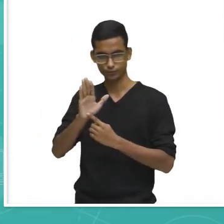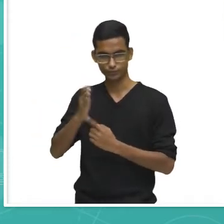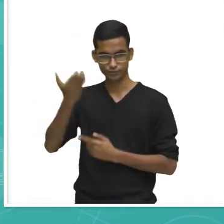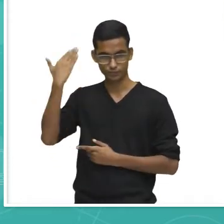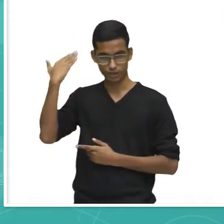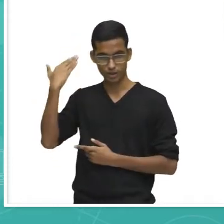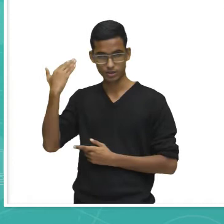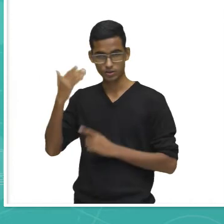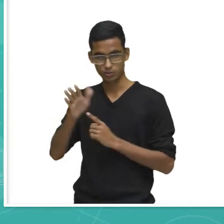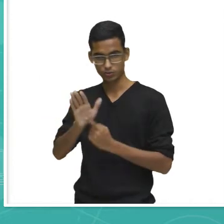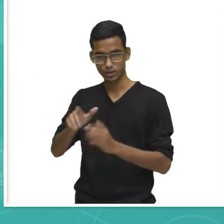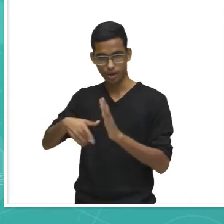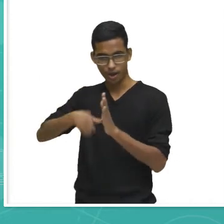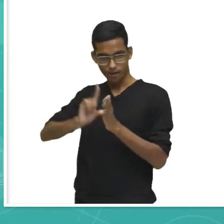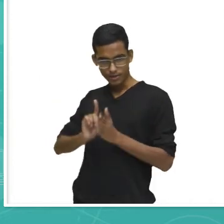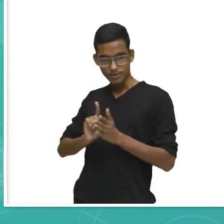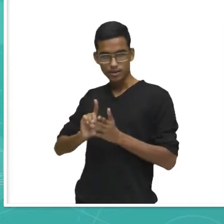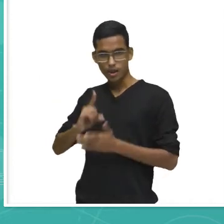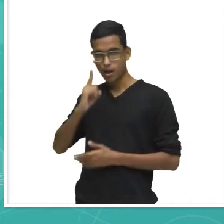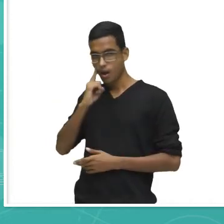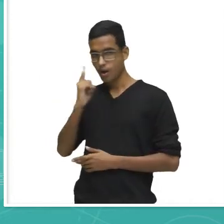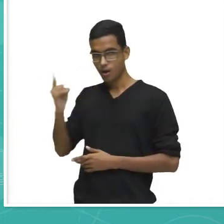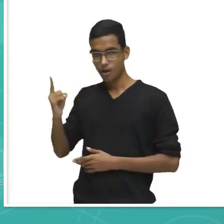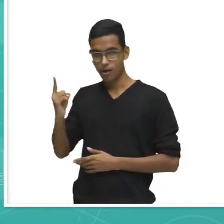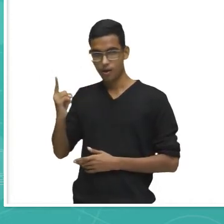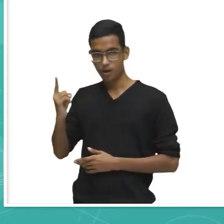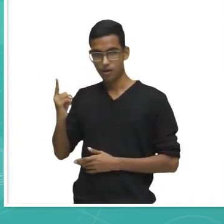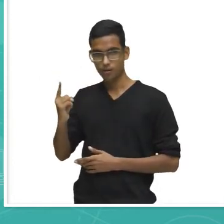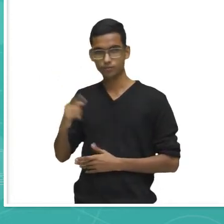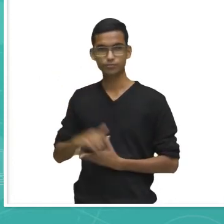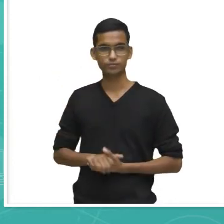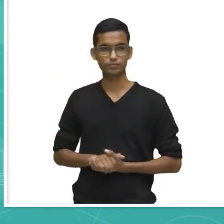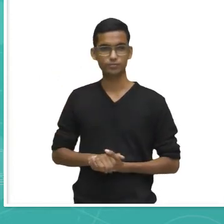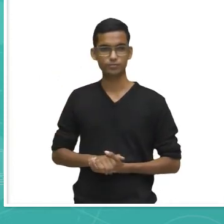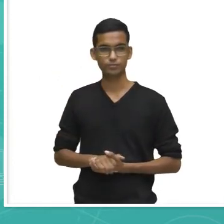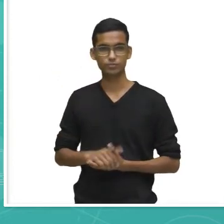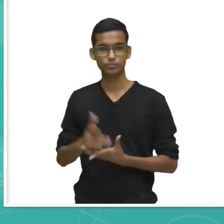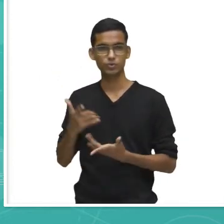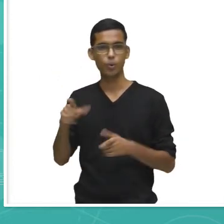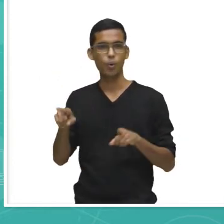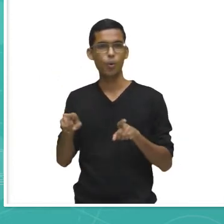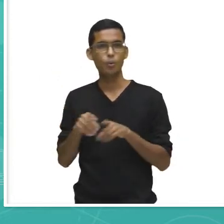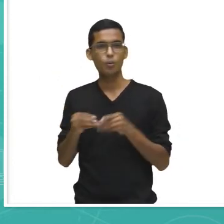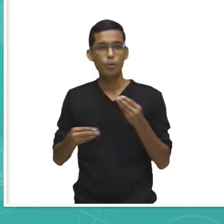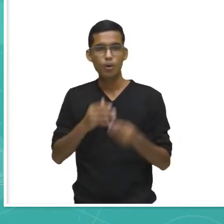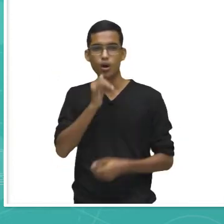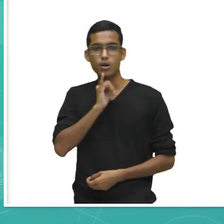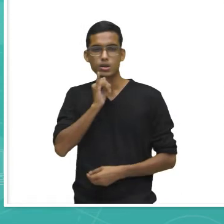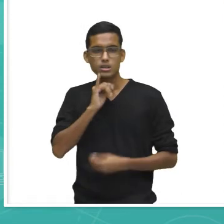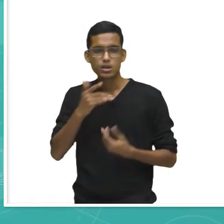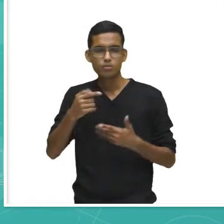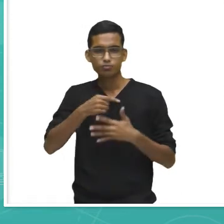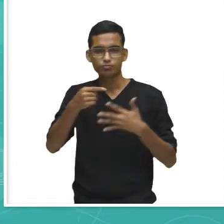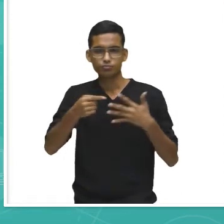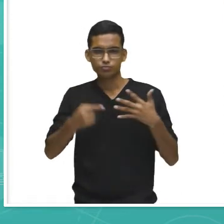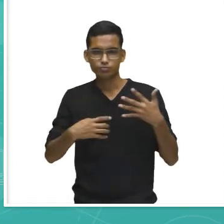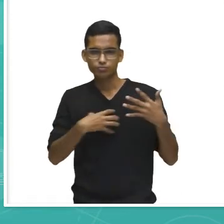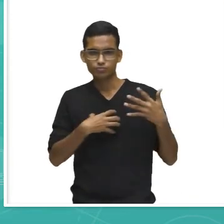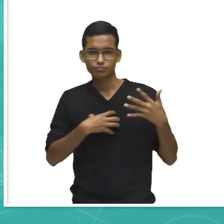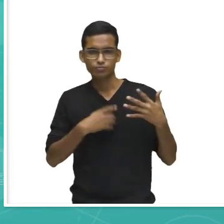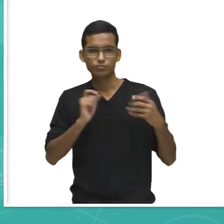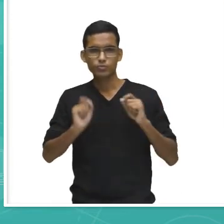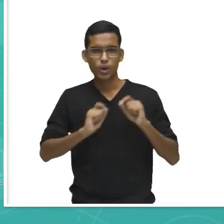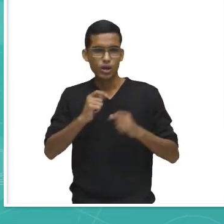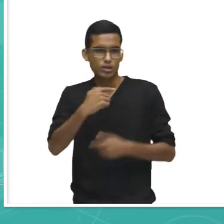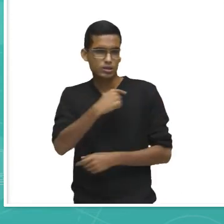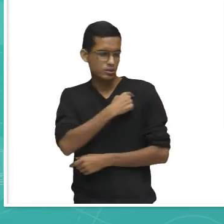para esses trabalhadores são algumas, como as tendinites, que são as inflamações nos tendões,